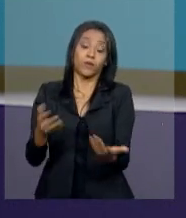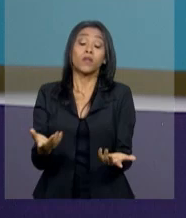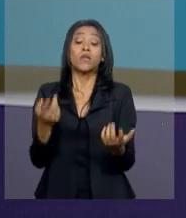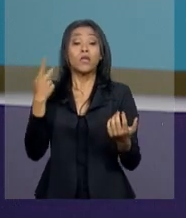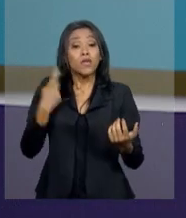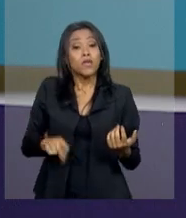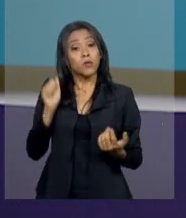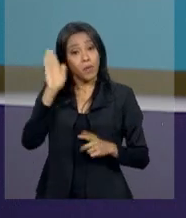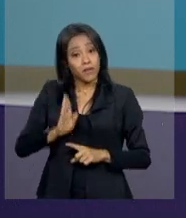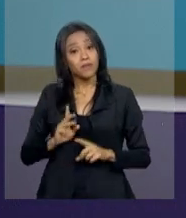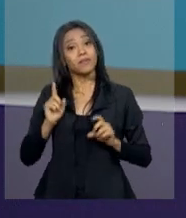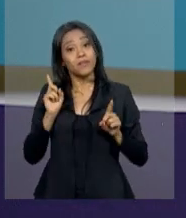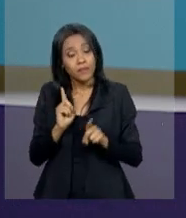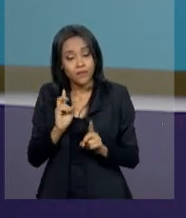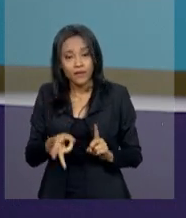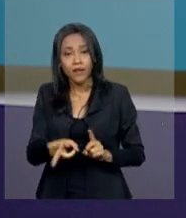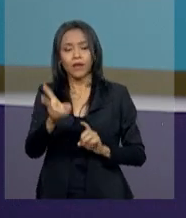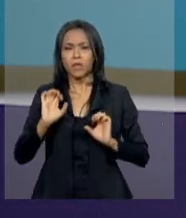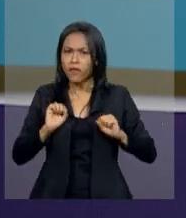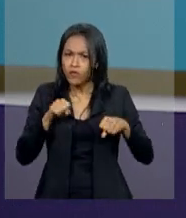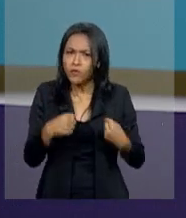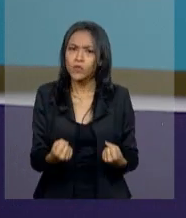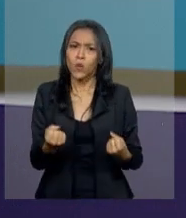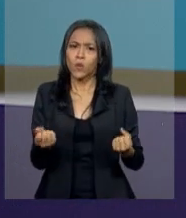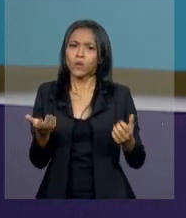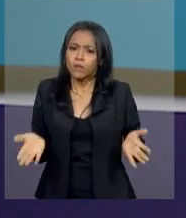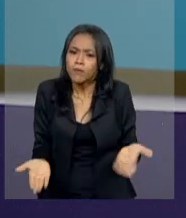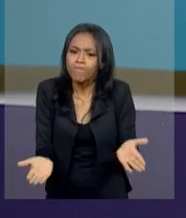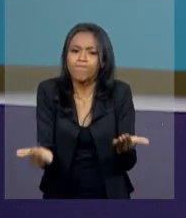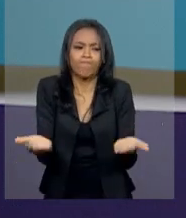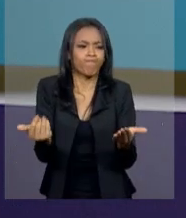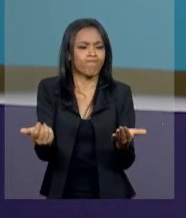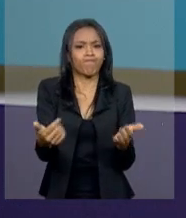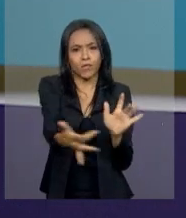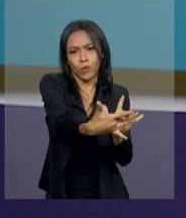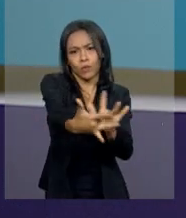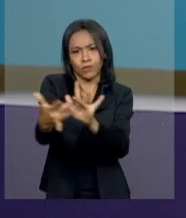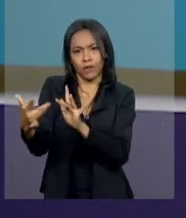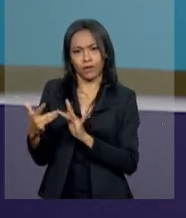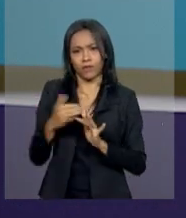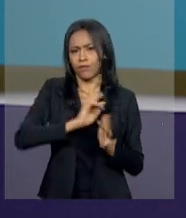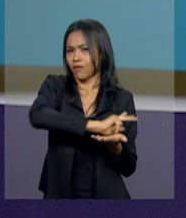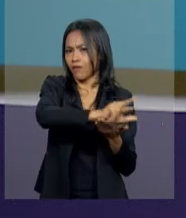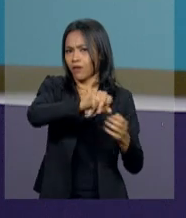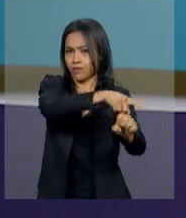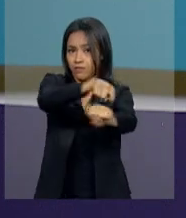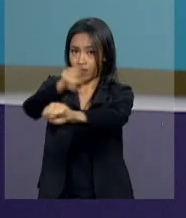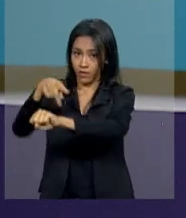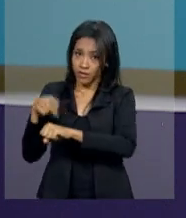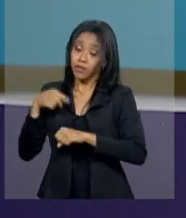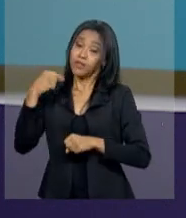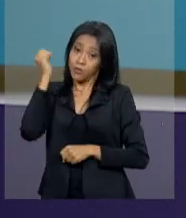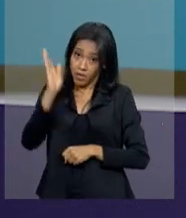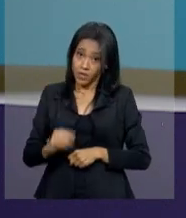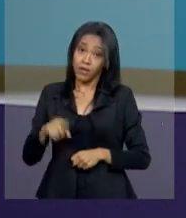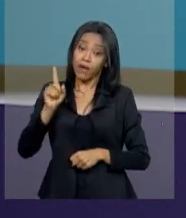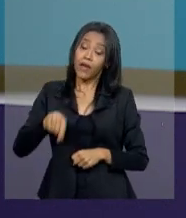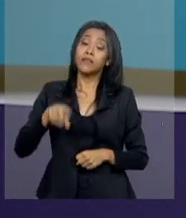reforçou esta questão do multilateralismo, lembrando que o Brasil é um dos 51 membros fundadores da